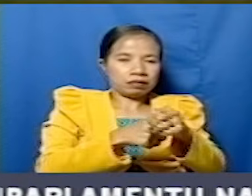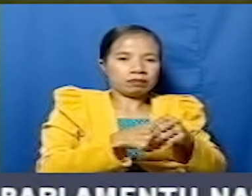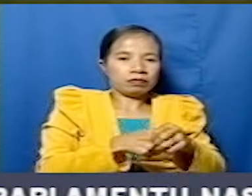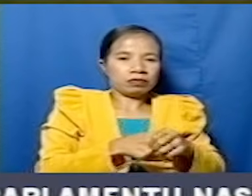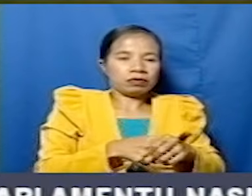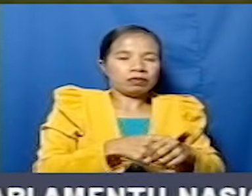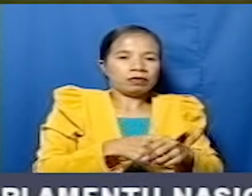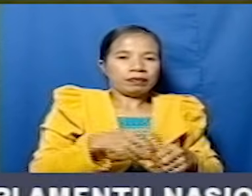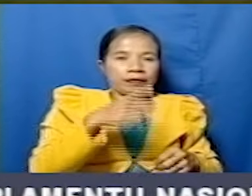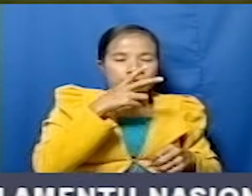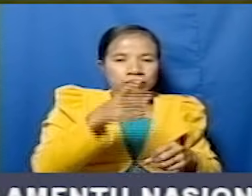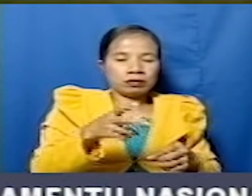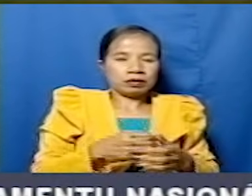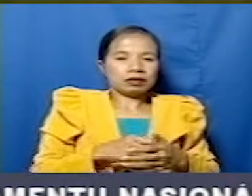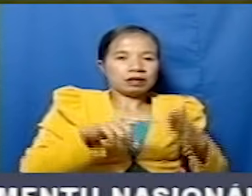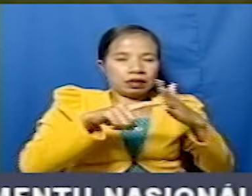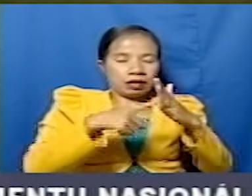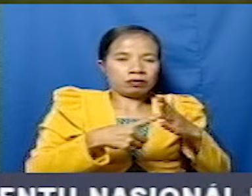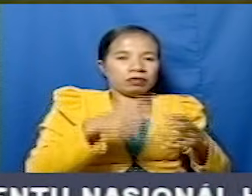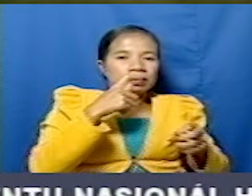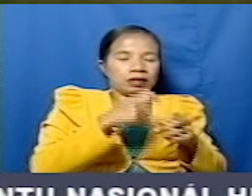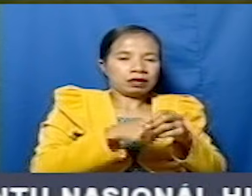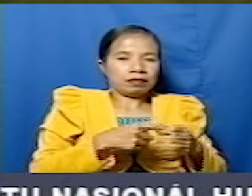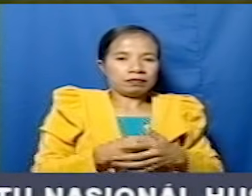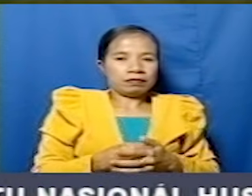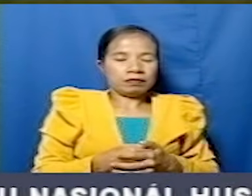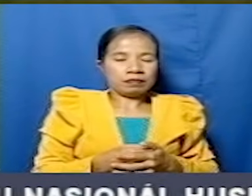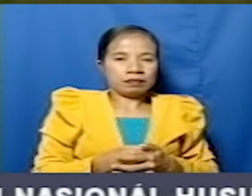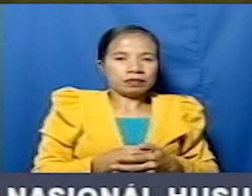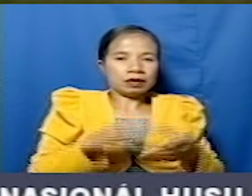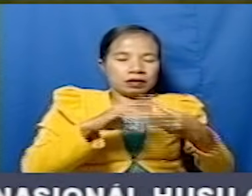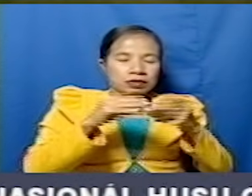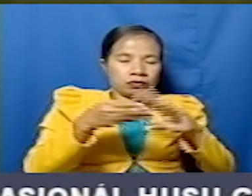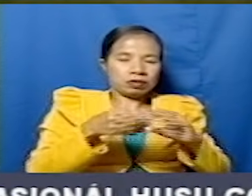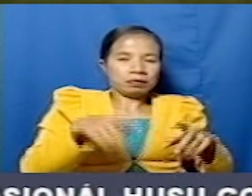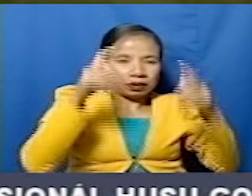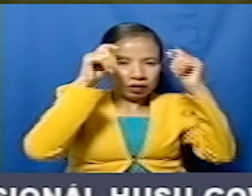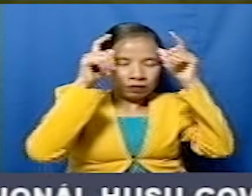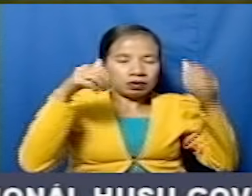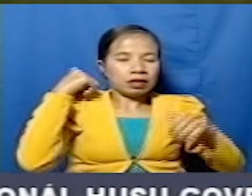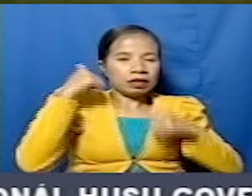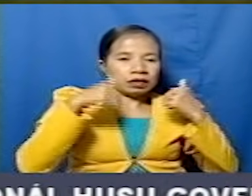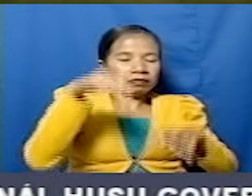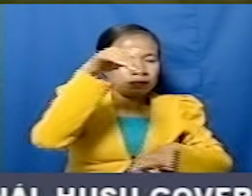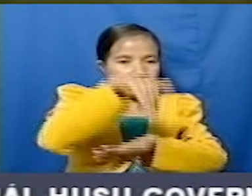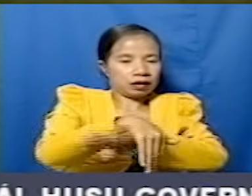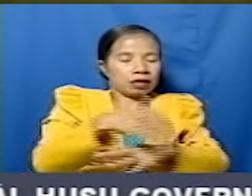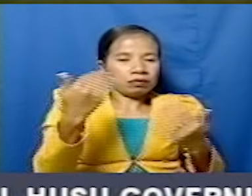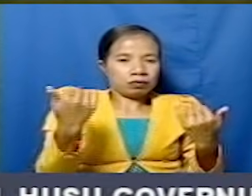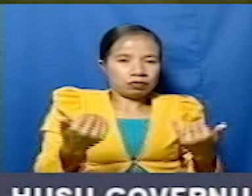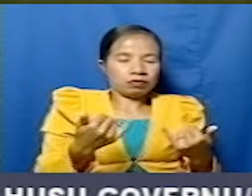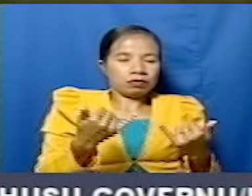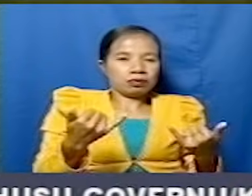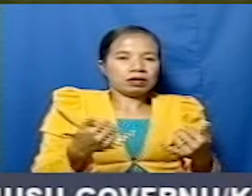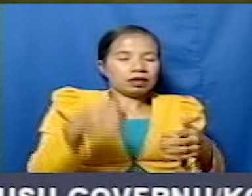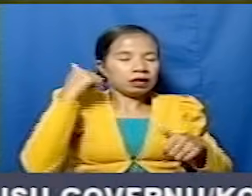tempo português. E Kalan de Ohin e a monumento massacre suai marca a história de Timor-Leste e Hanebe atividades ba Kalan Ohin